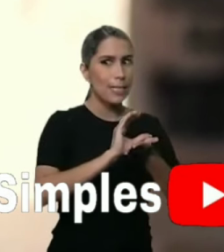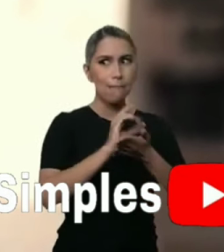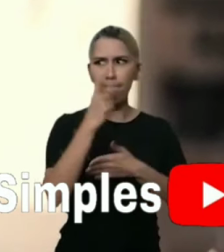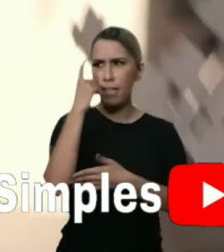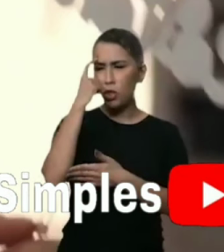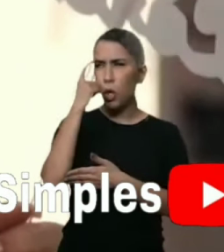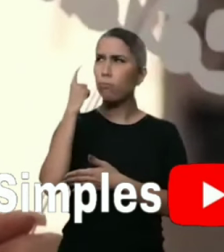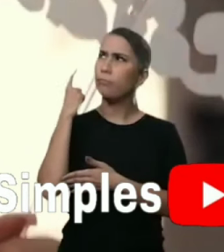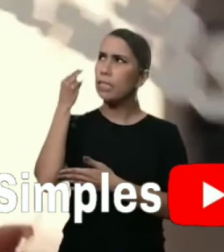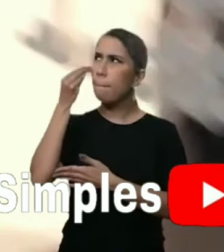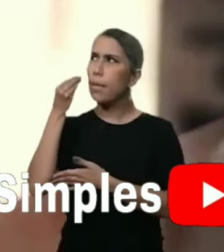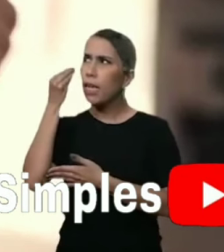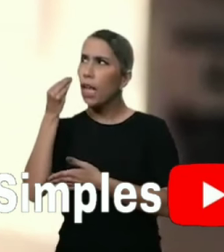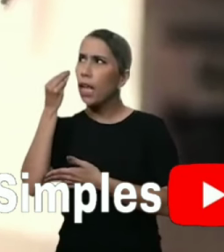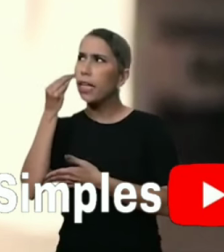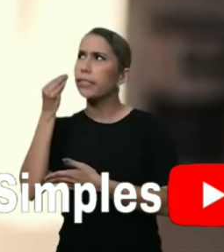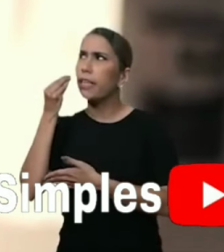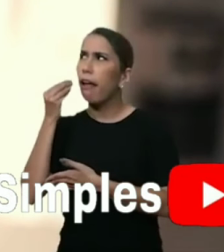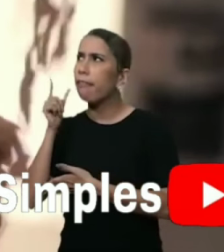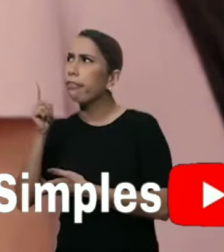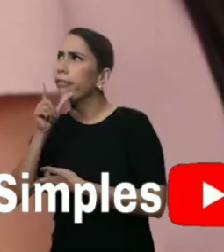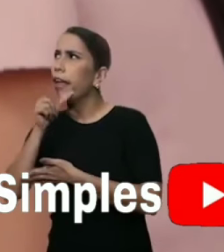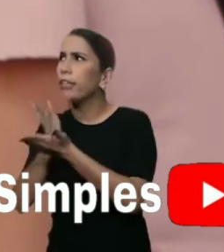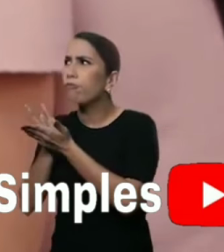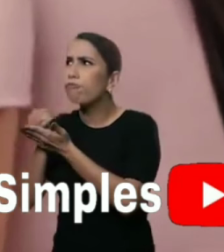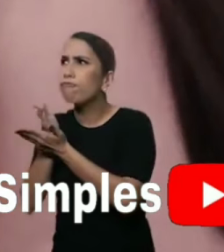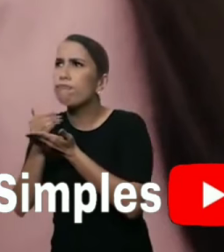para a família. Aí a gente resolveu investir.